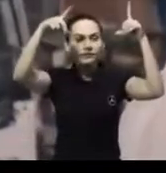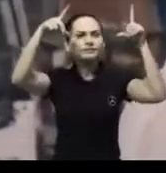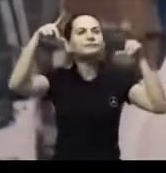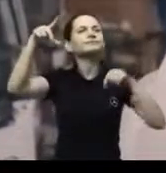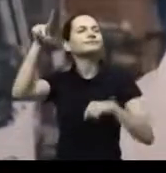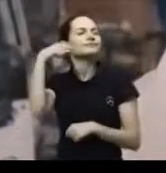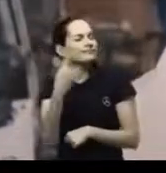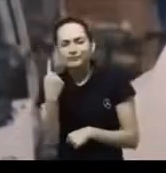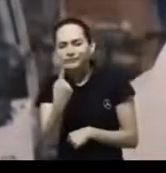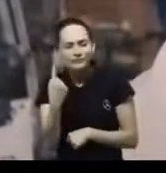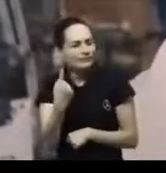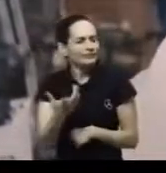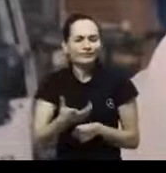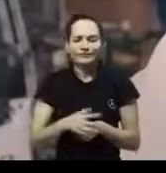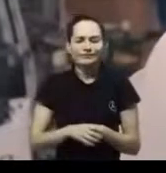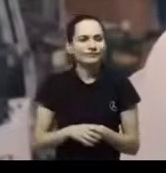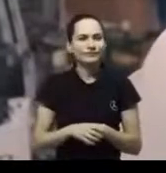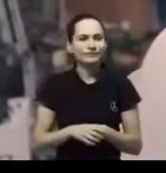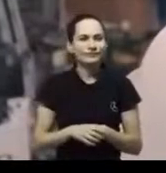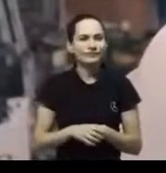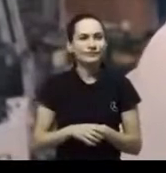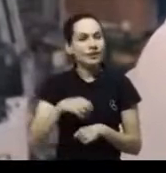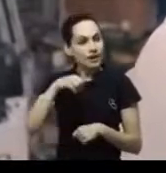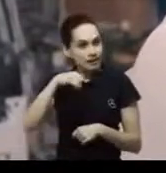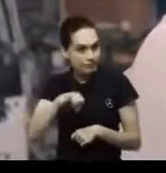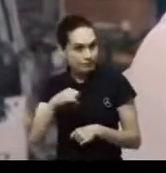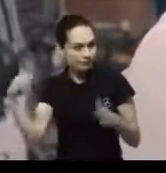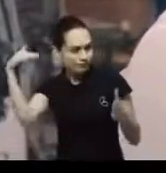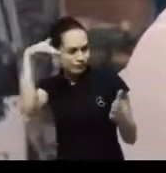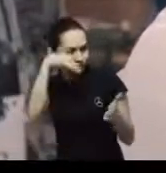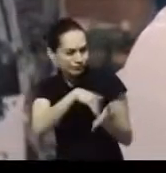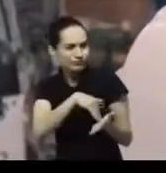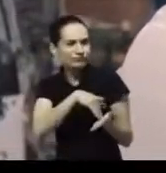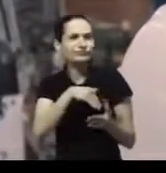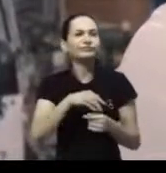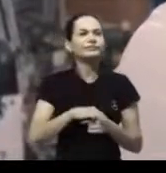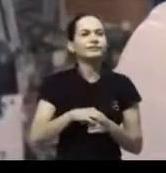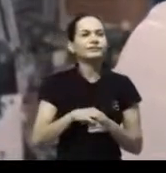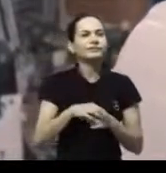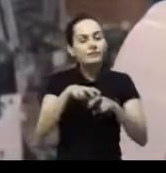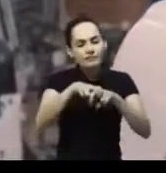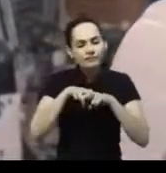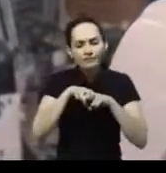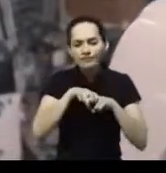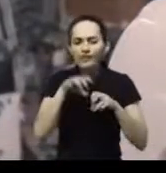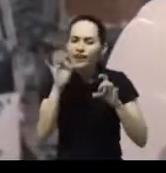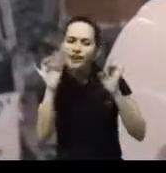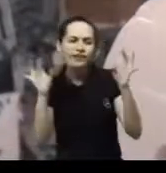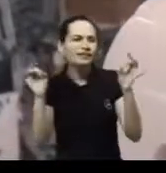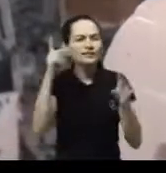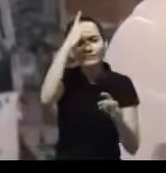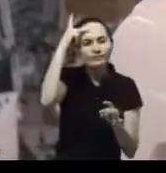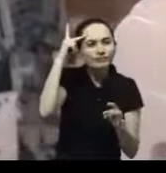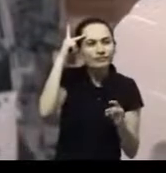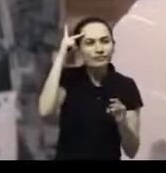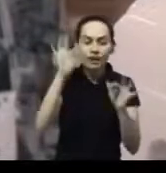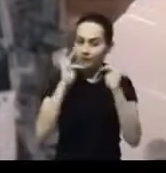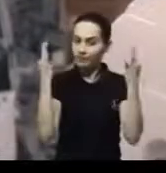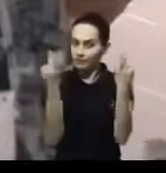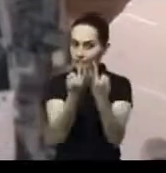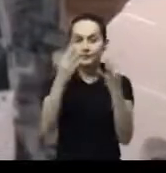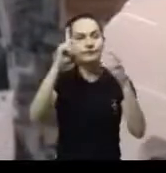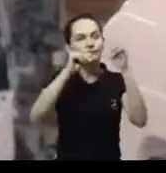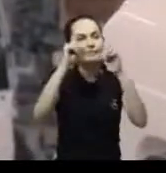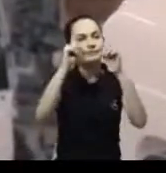fria EA sozinha e e esse chegarmos até aqui e coloquei cara e ficar no texto da família minhas